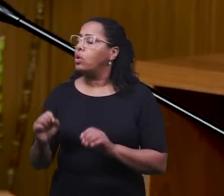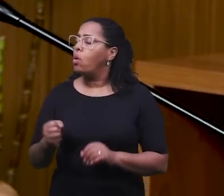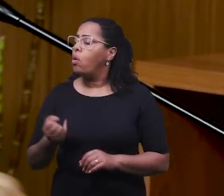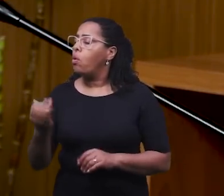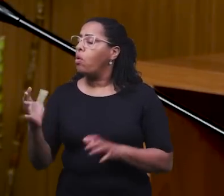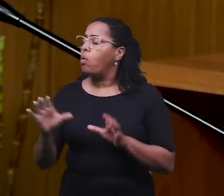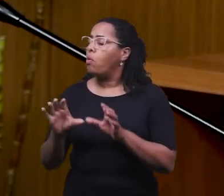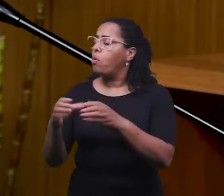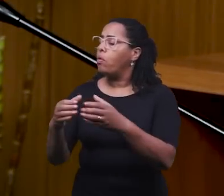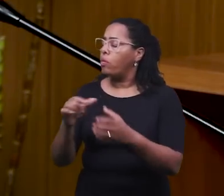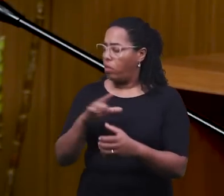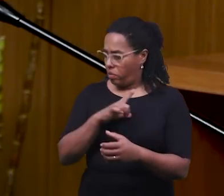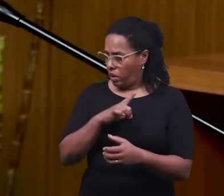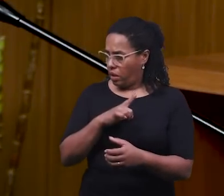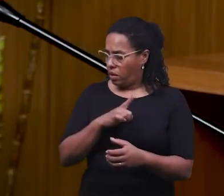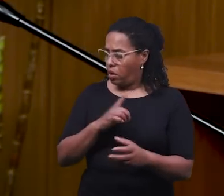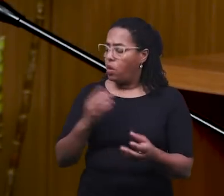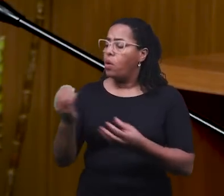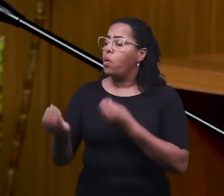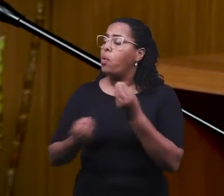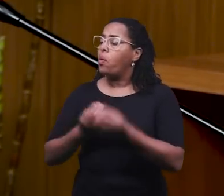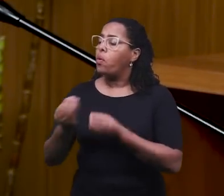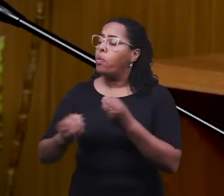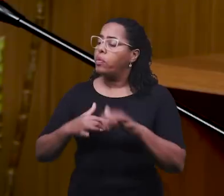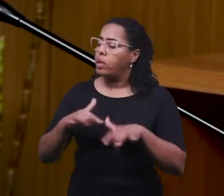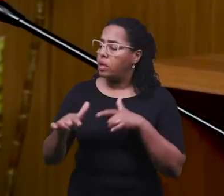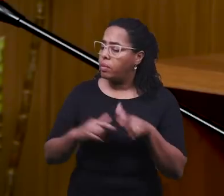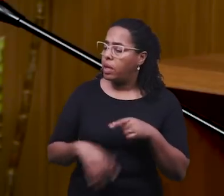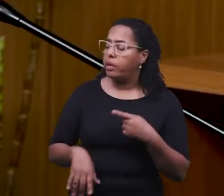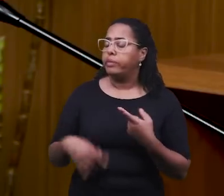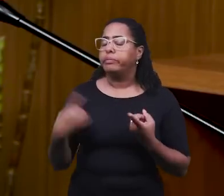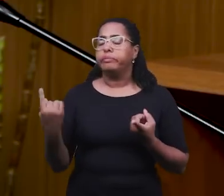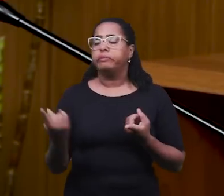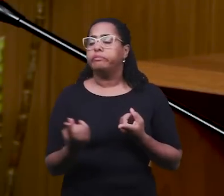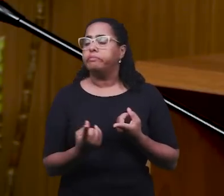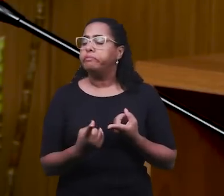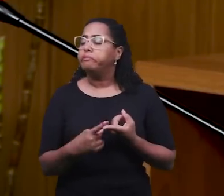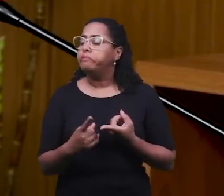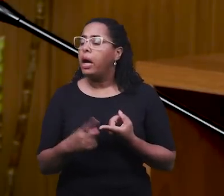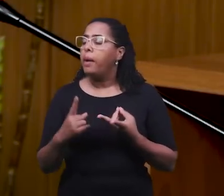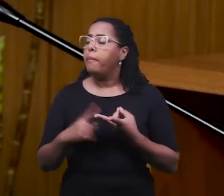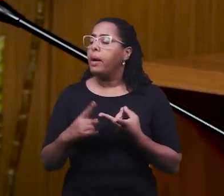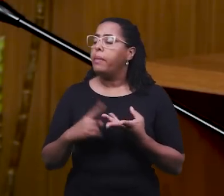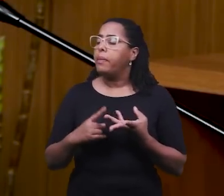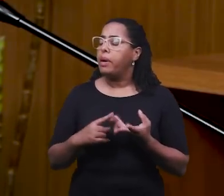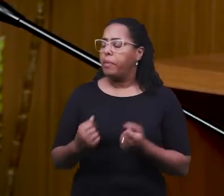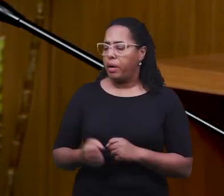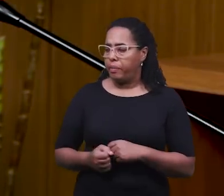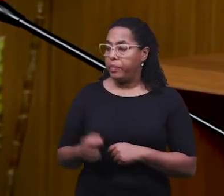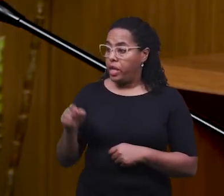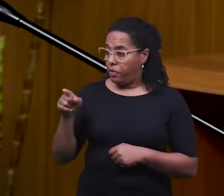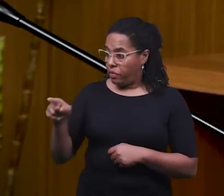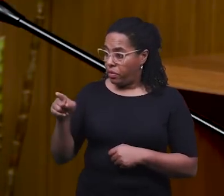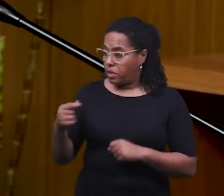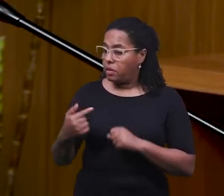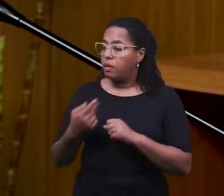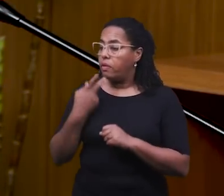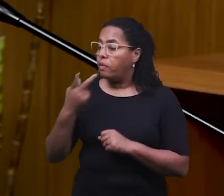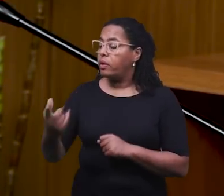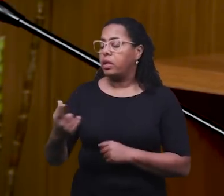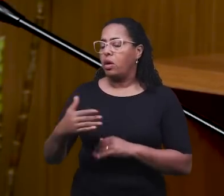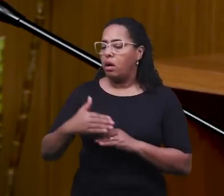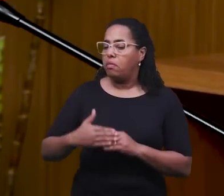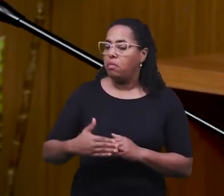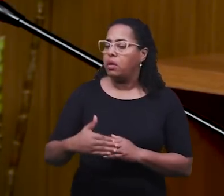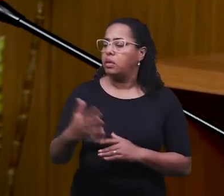os grupos que ele tem? Cada um tem um grupo. Como é que esse está trabalhando? Esse tal. Aí você vai dizer o seguinte, a partir